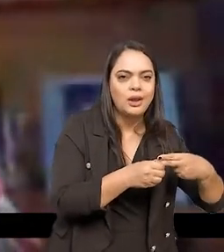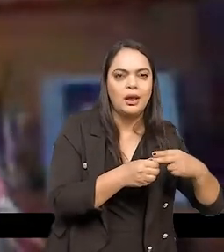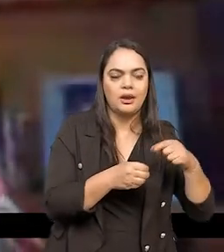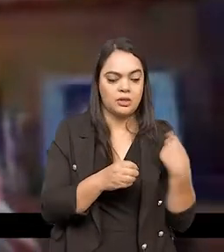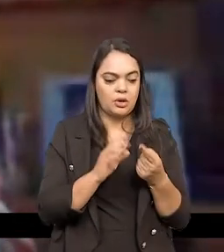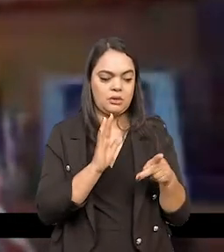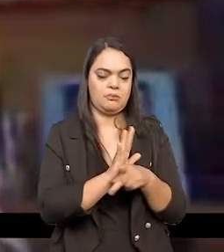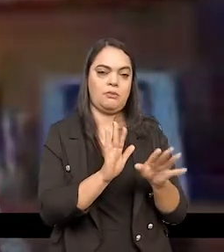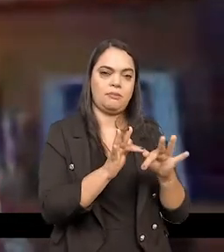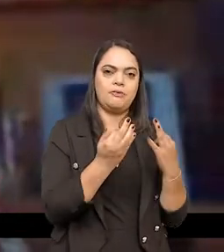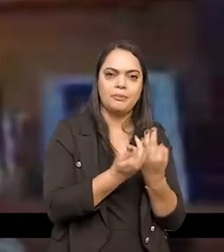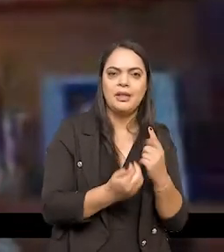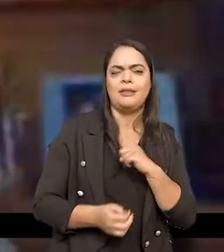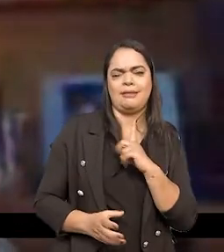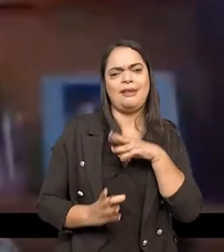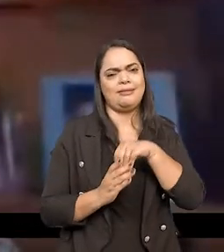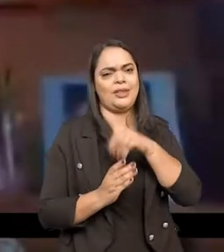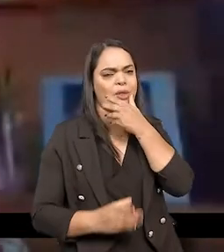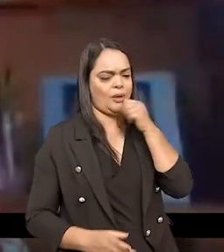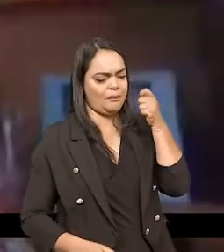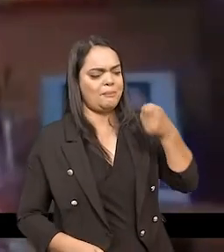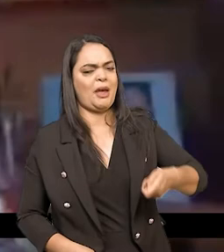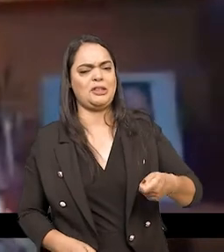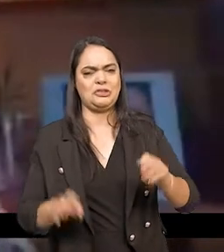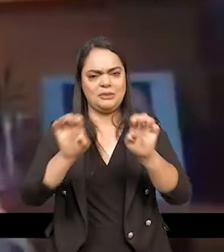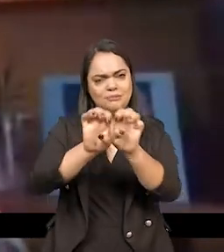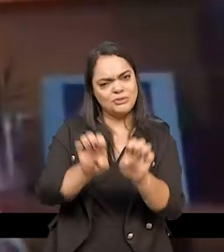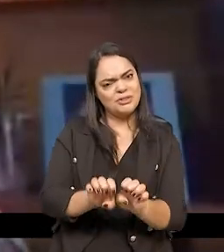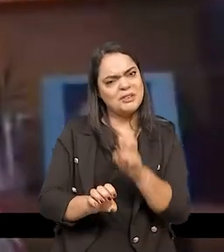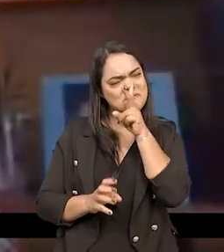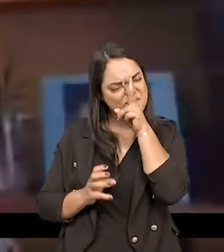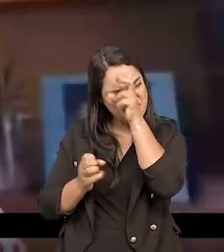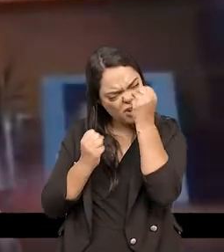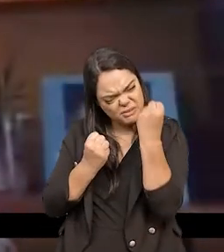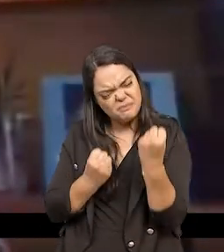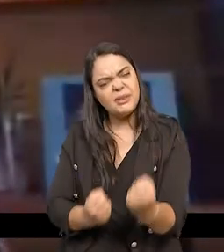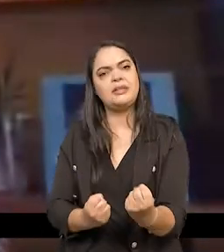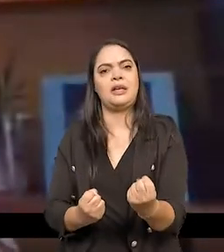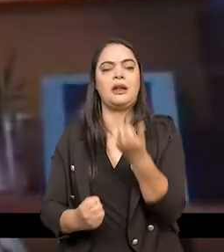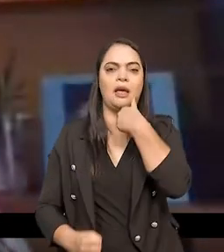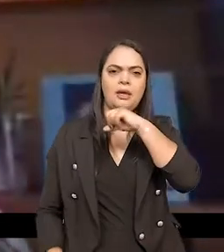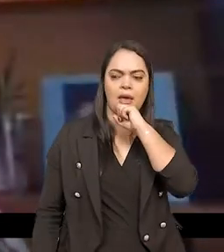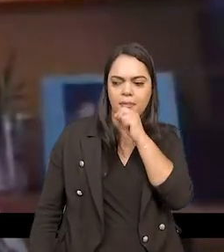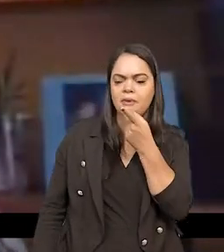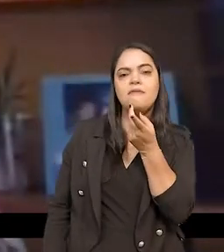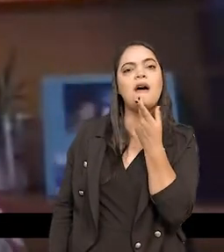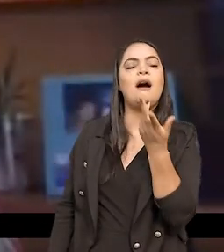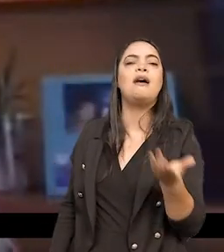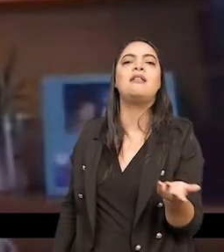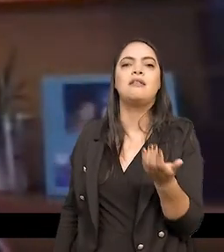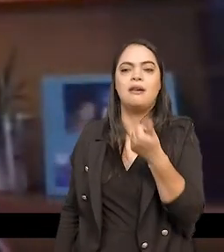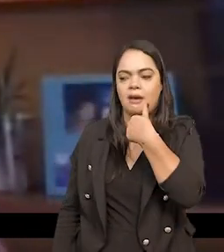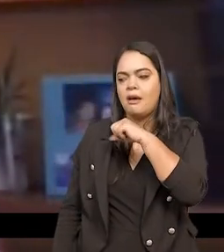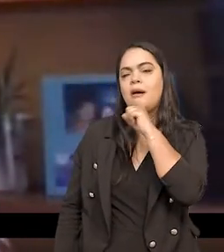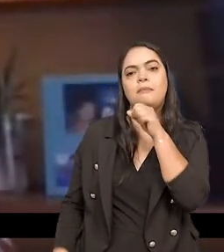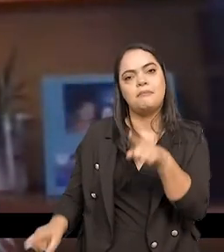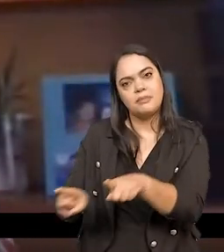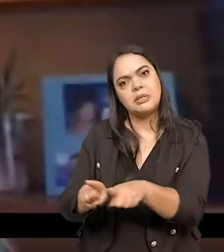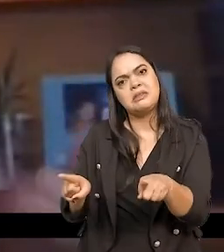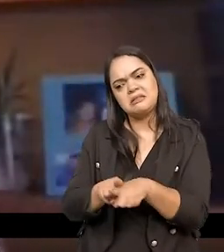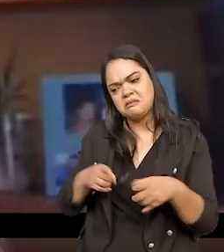vemos esse machismo estrutural, né? Muito forte. E a mãe que diz, né? A mãe